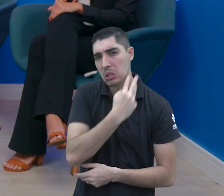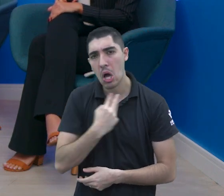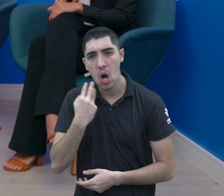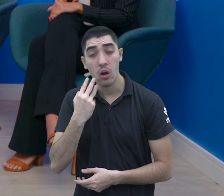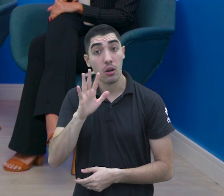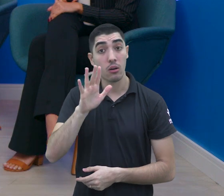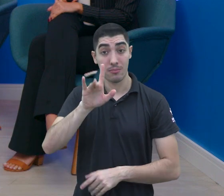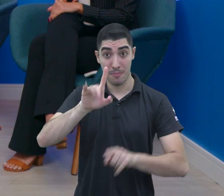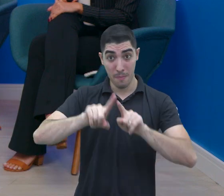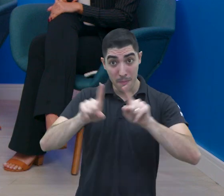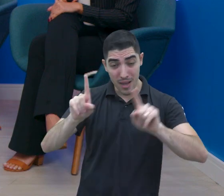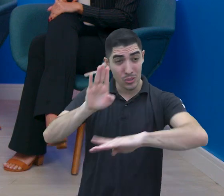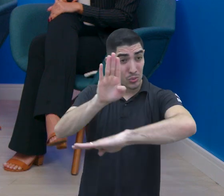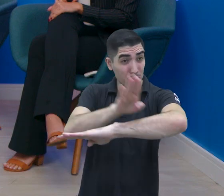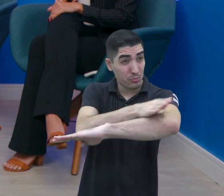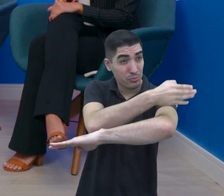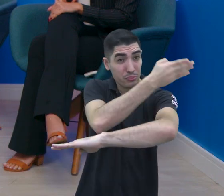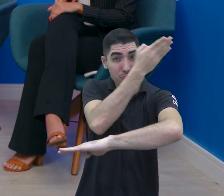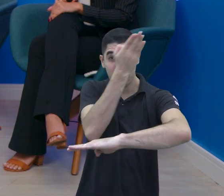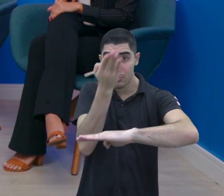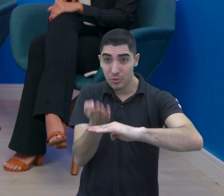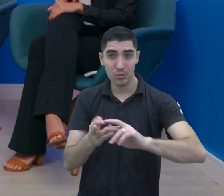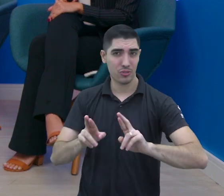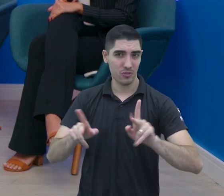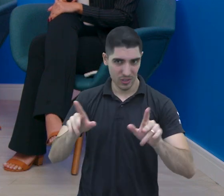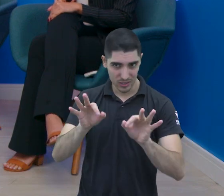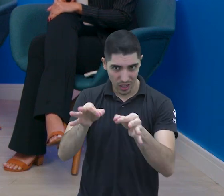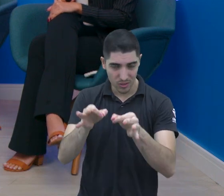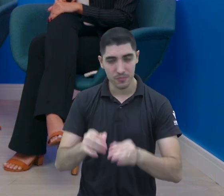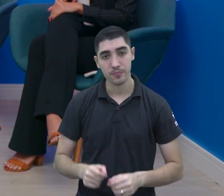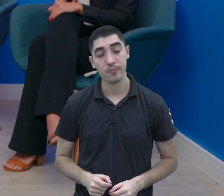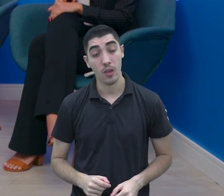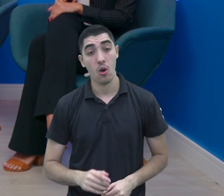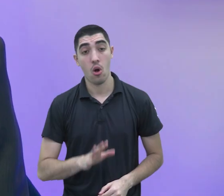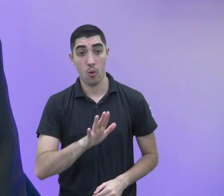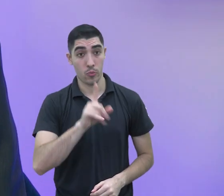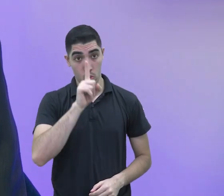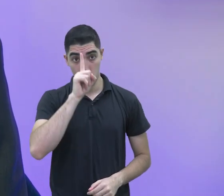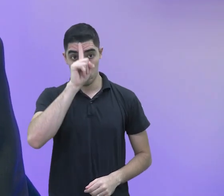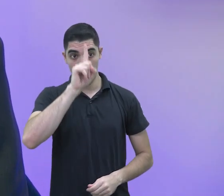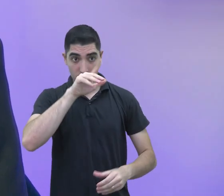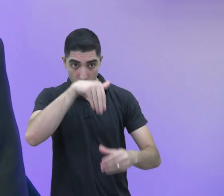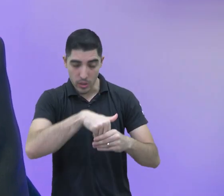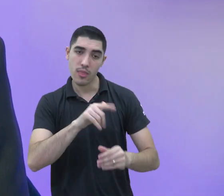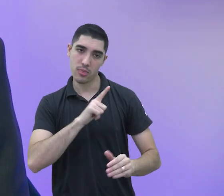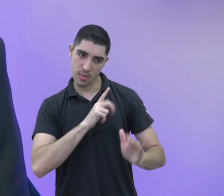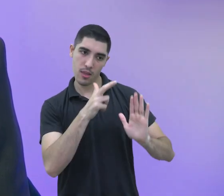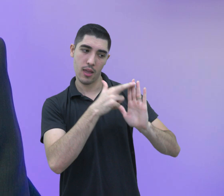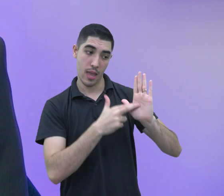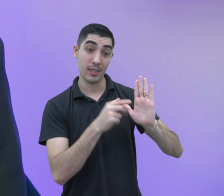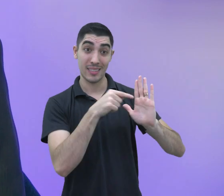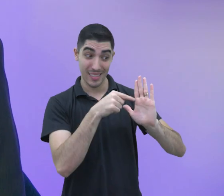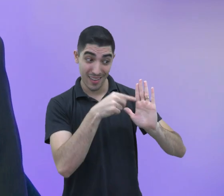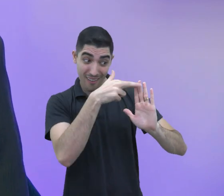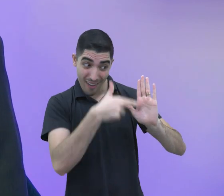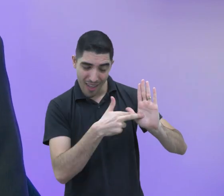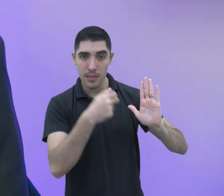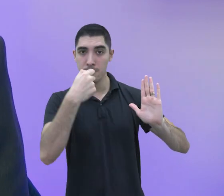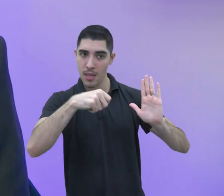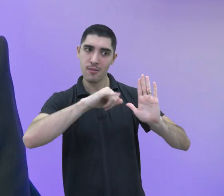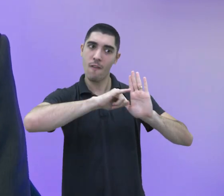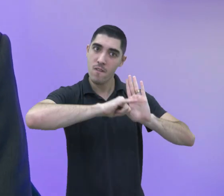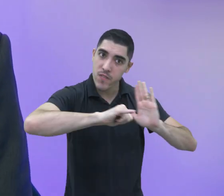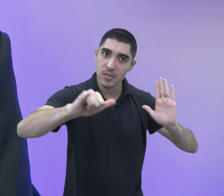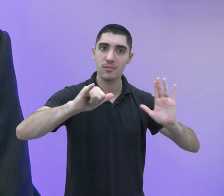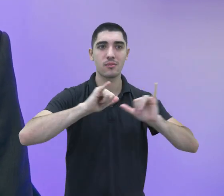que gasta para votar, e sim um dia todo pensado de forma diferente? Existem regras para o dia da eleição que precisam ser